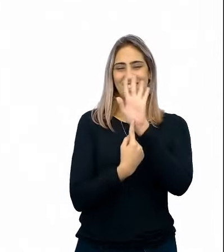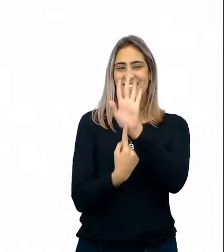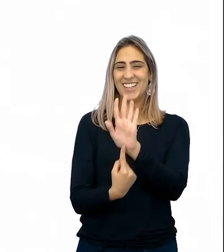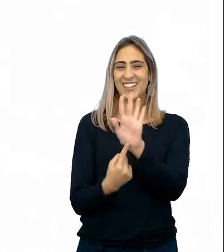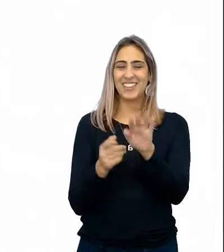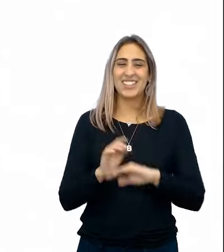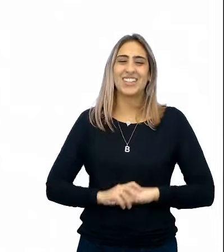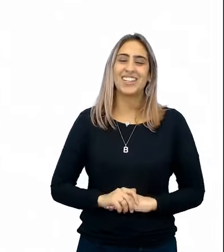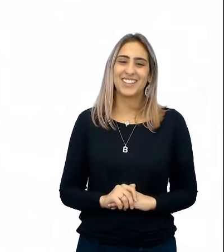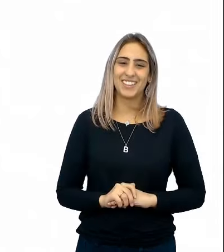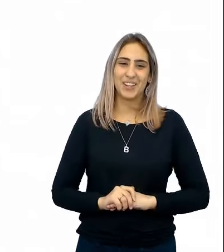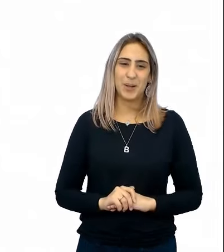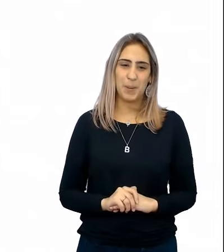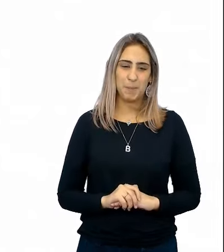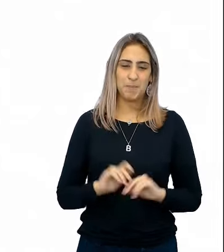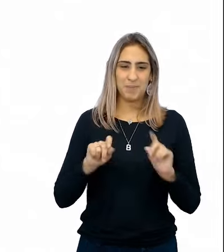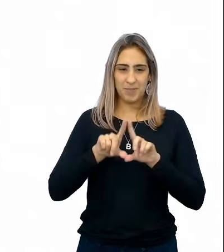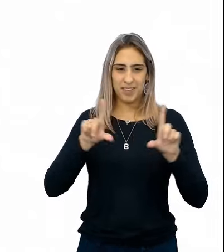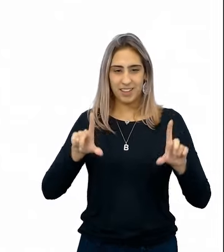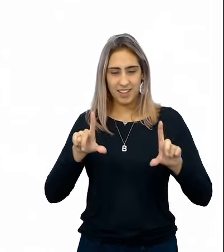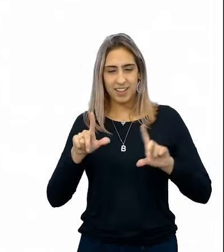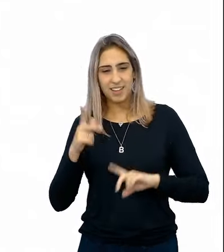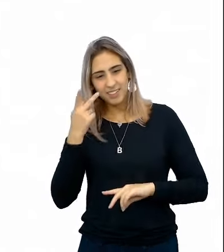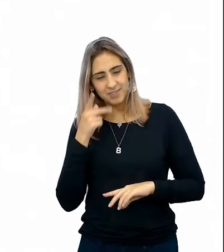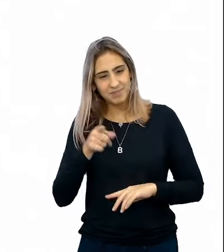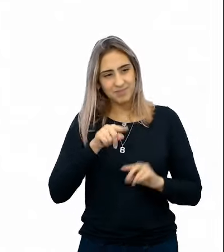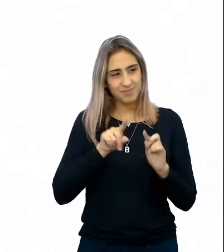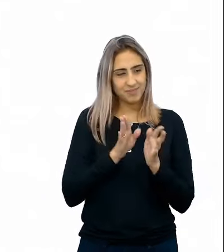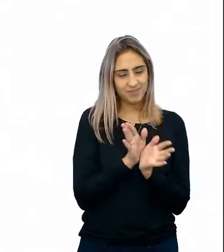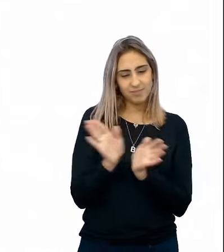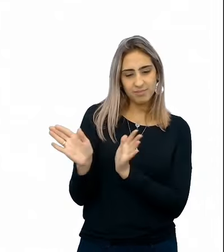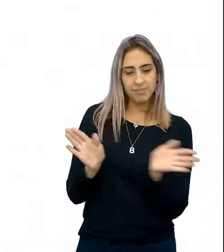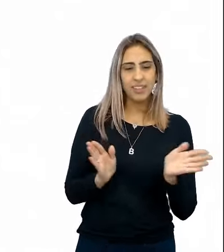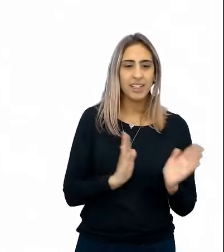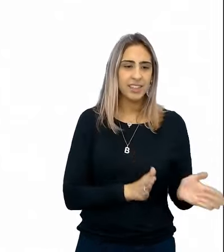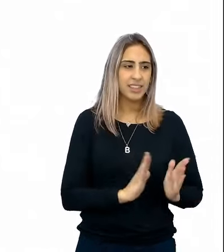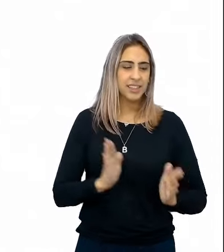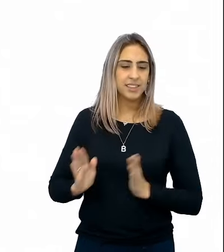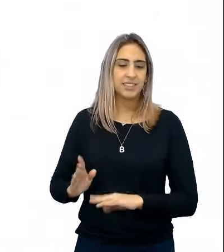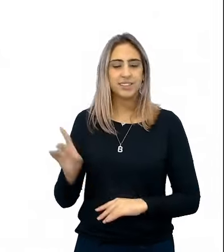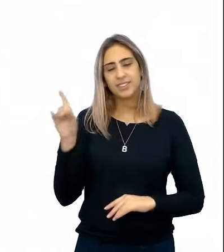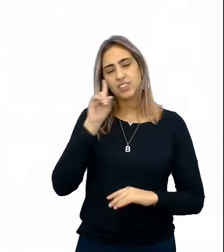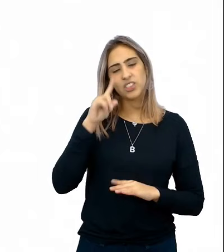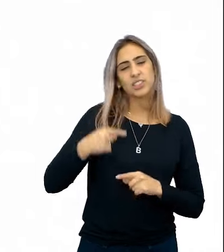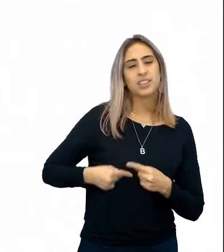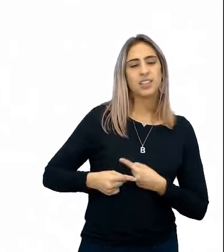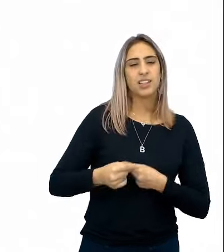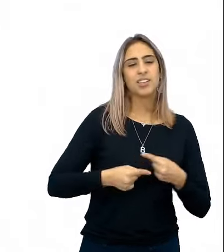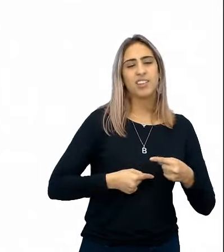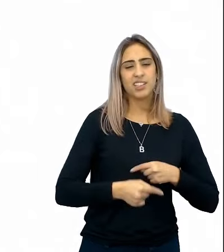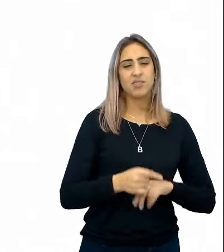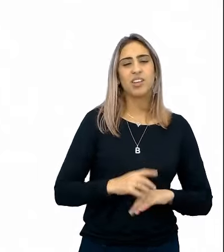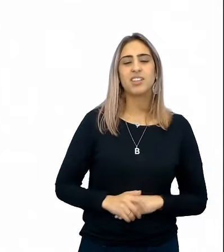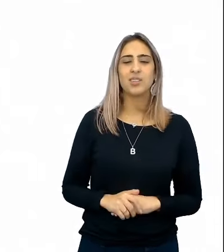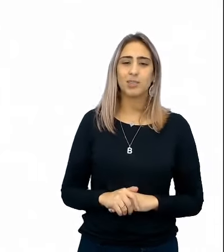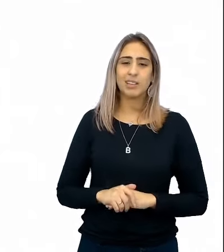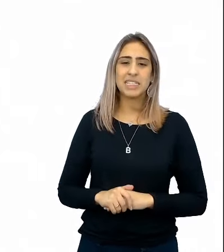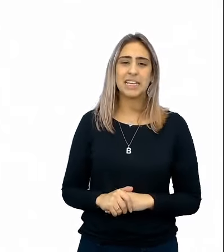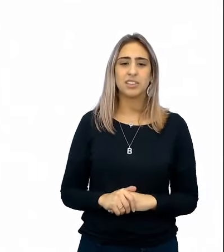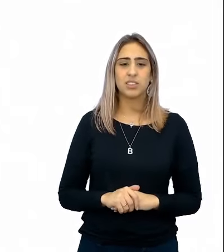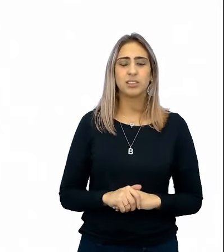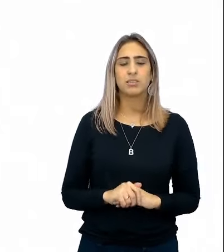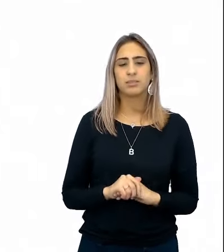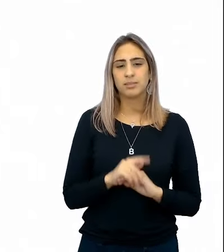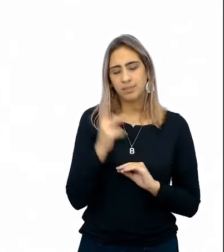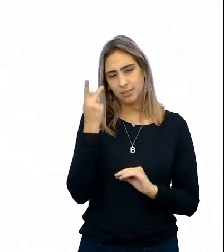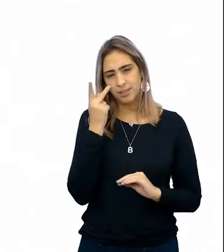terça, quarta, quinta e etc. E nas linhas, as sequências dos dias da semana, 1, 2, 3, 4,